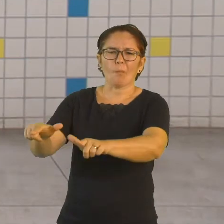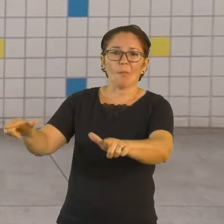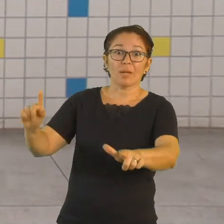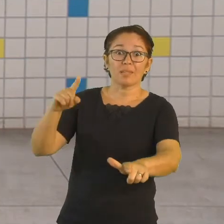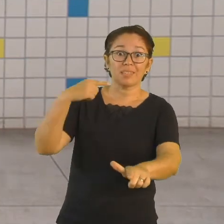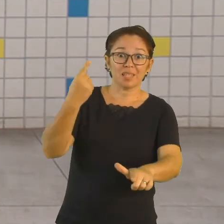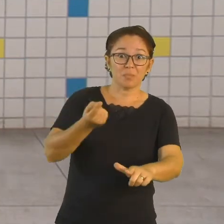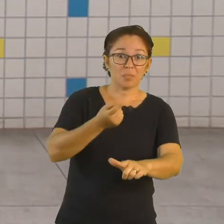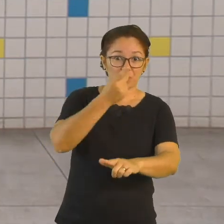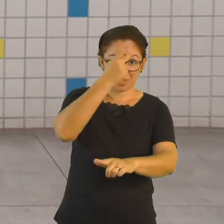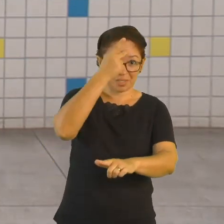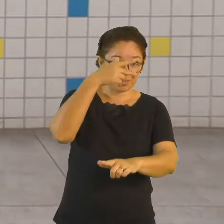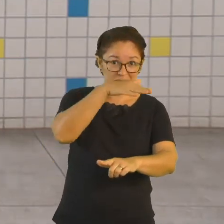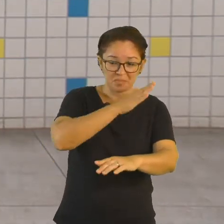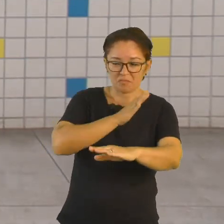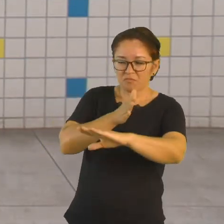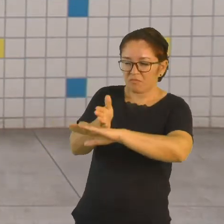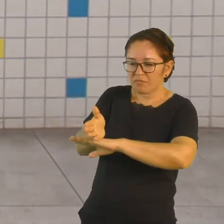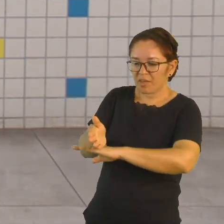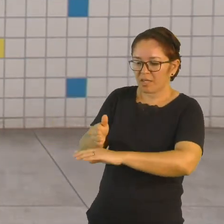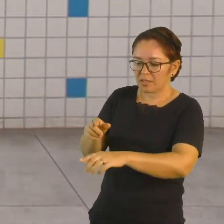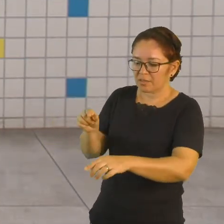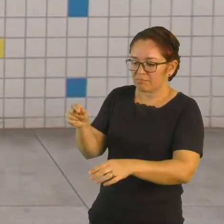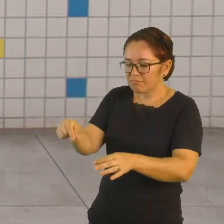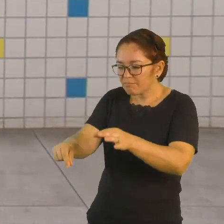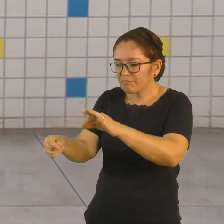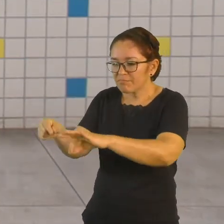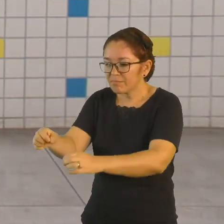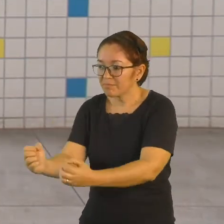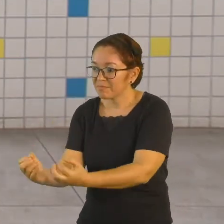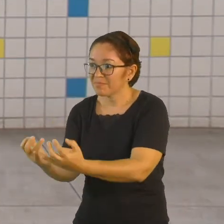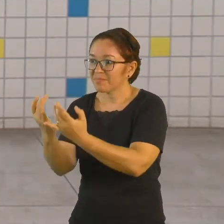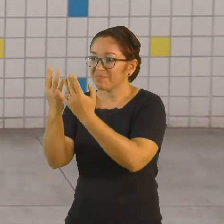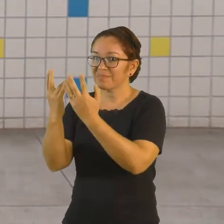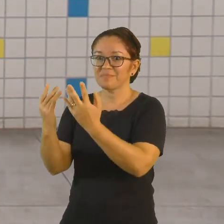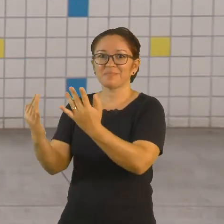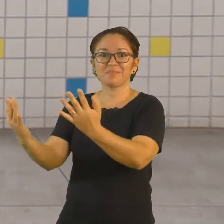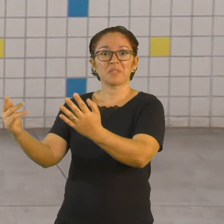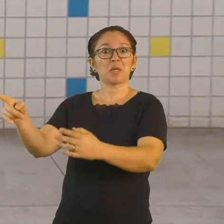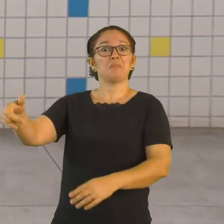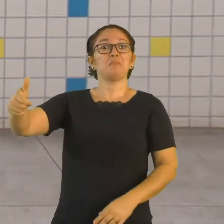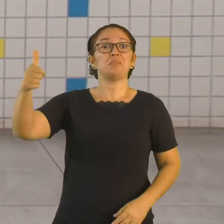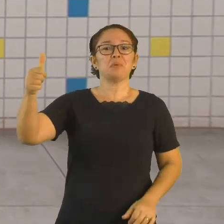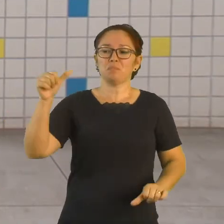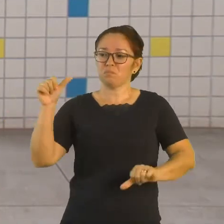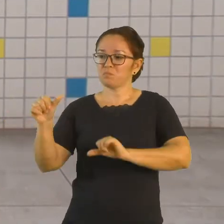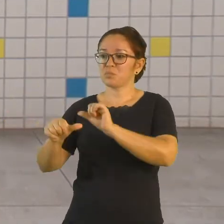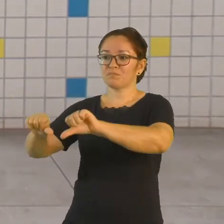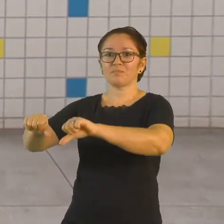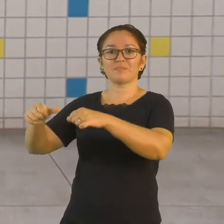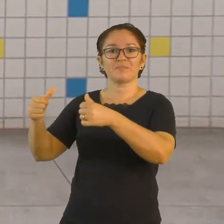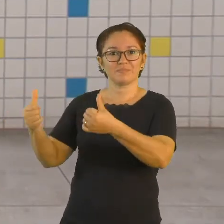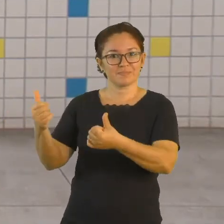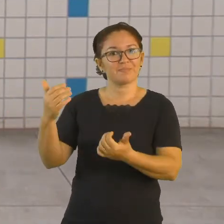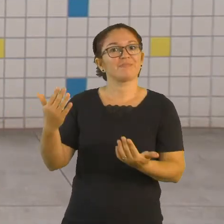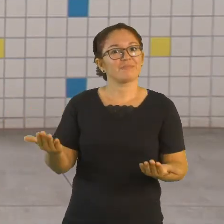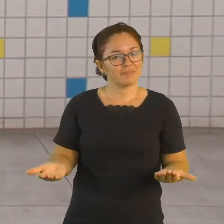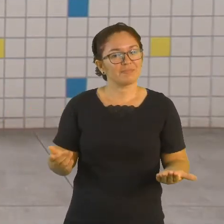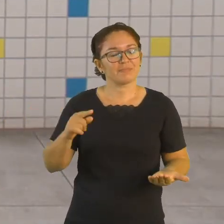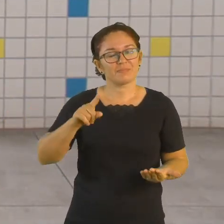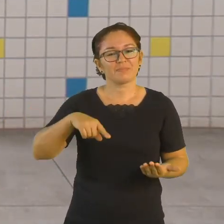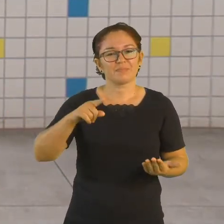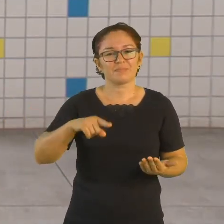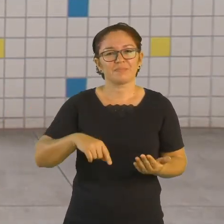de preservação e recuperação ambiental, ou seja, existem leis ou medidas que